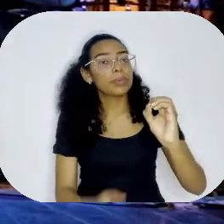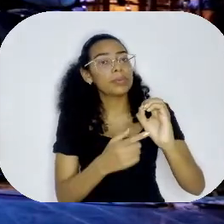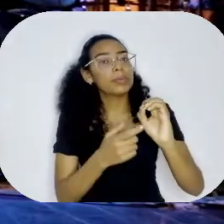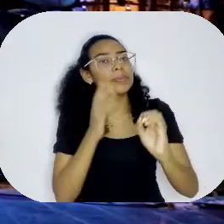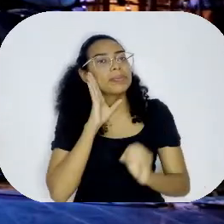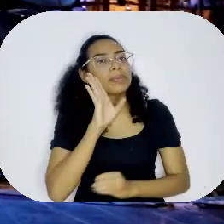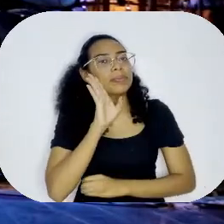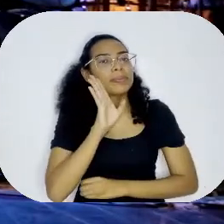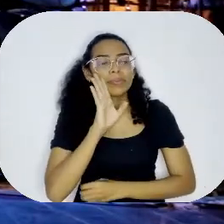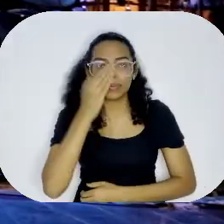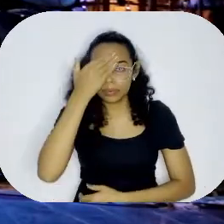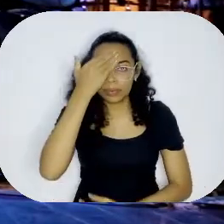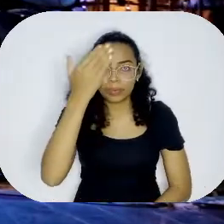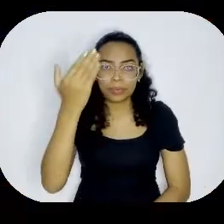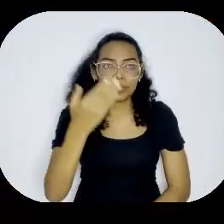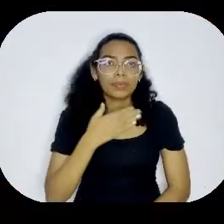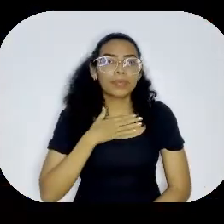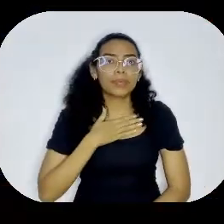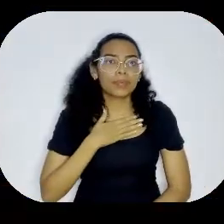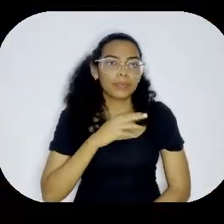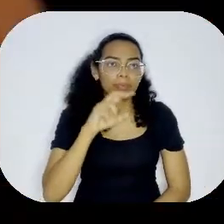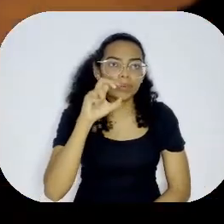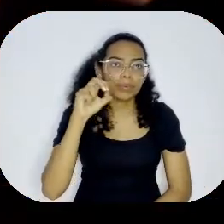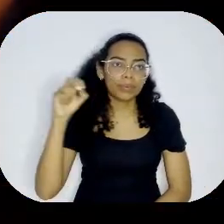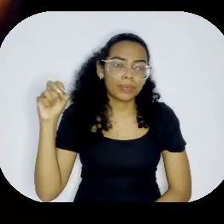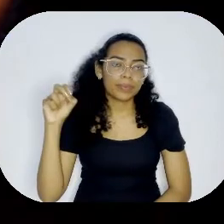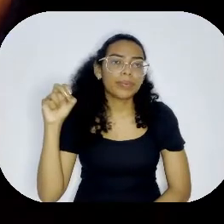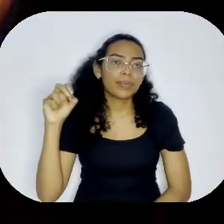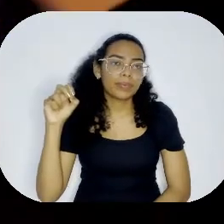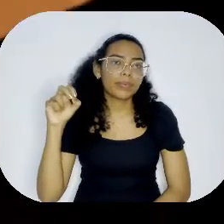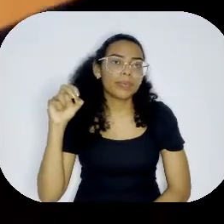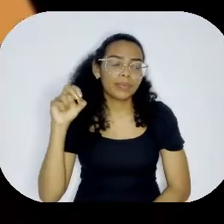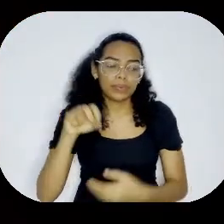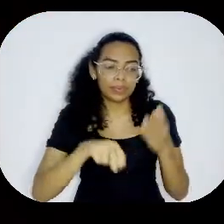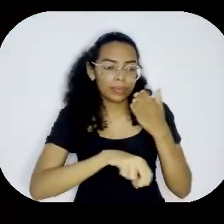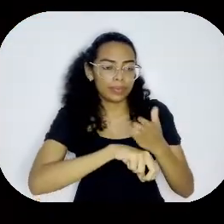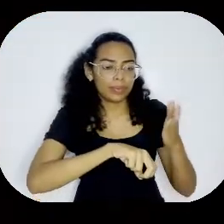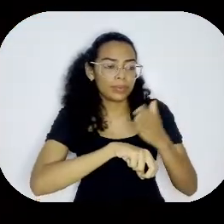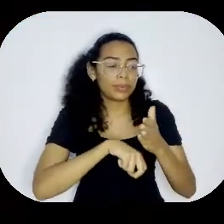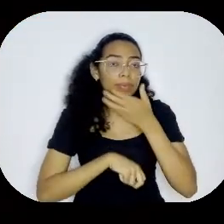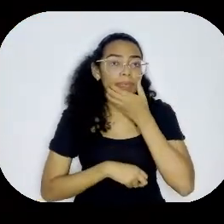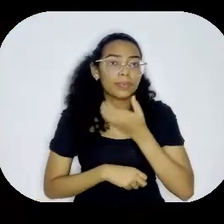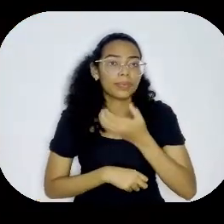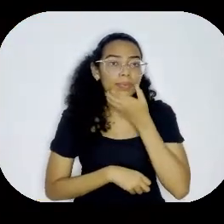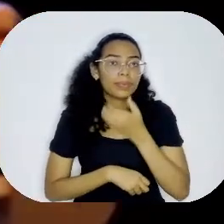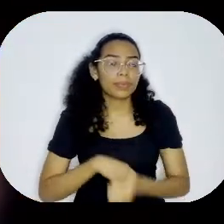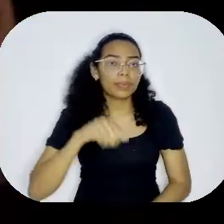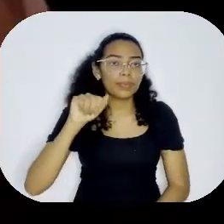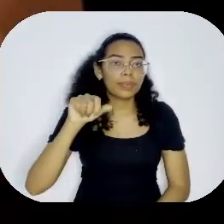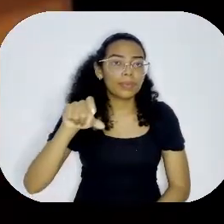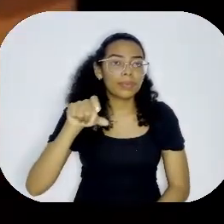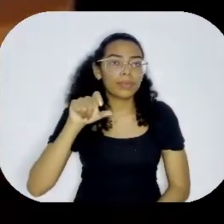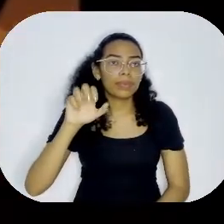vocês. Achei um negócio. 500 ensaio interativo, dezembro, que maravilha, ó. Eu não ia divulgar, não, mas eu vou dizer para vocês. Axé de